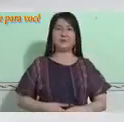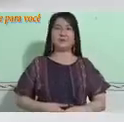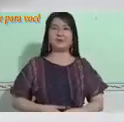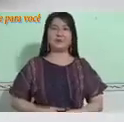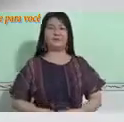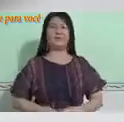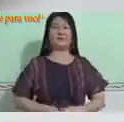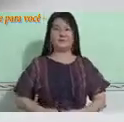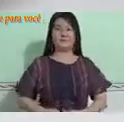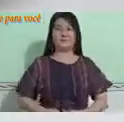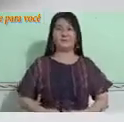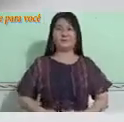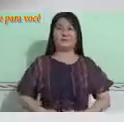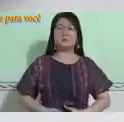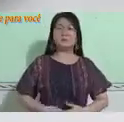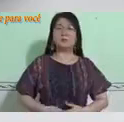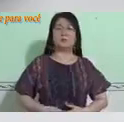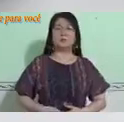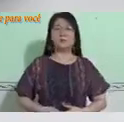bactéria sobre outras.